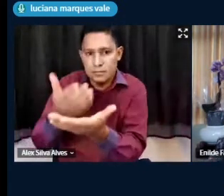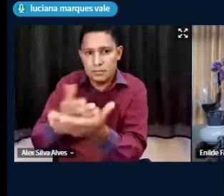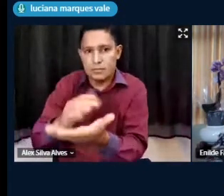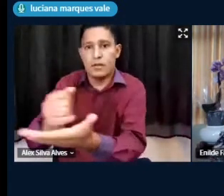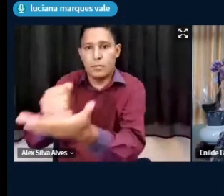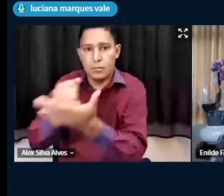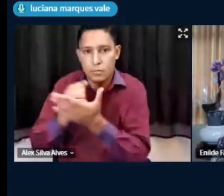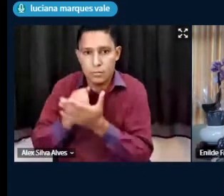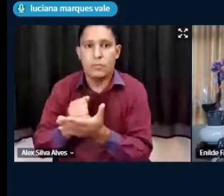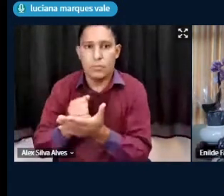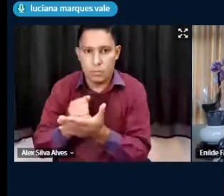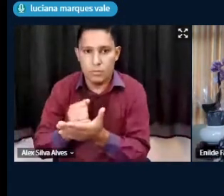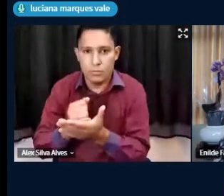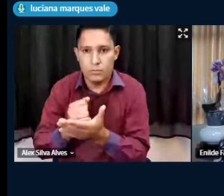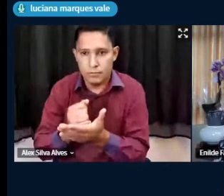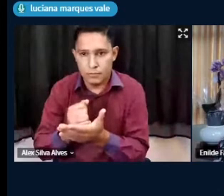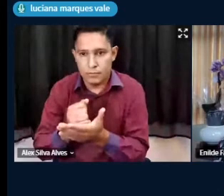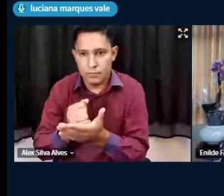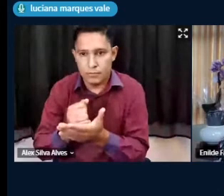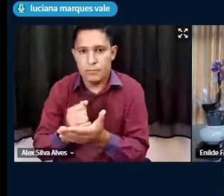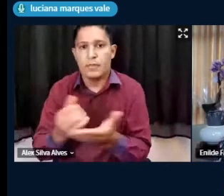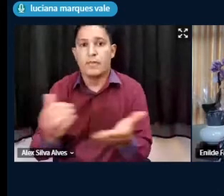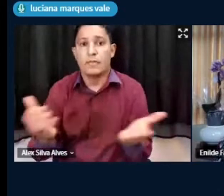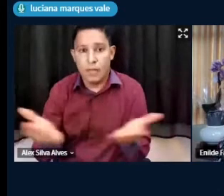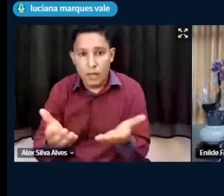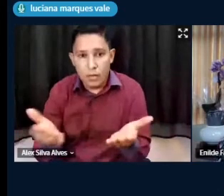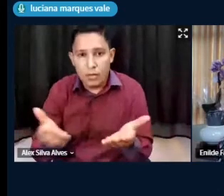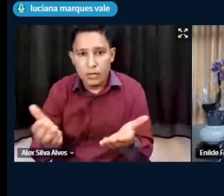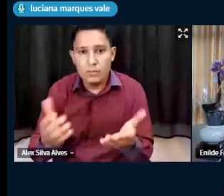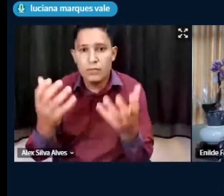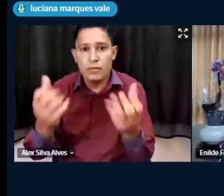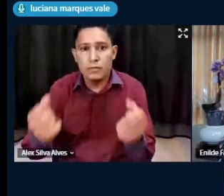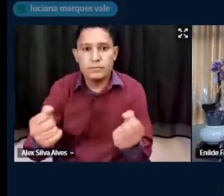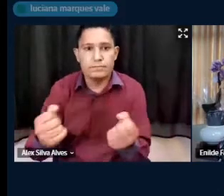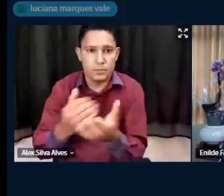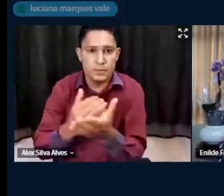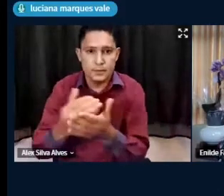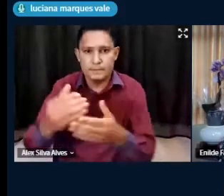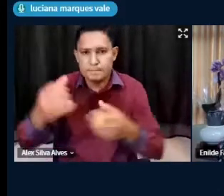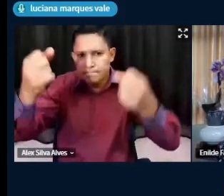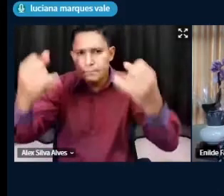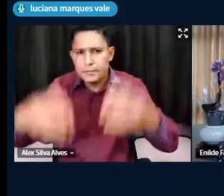E agradecer também aos intérpretes que estão aí no apoio.